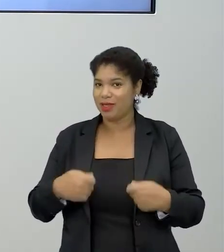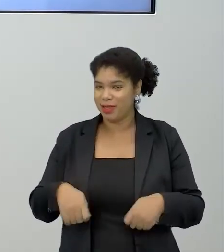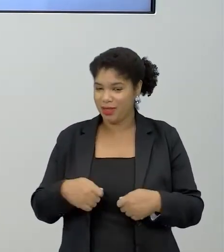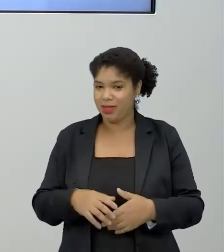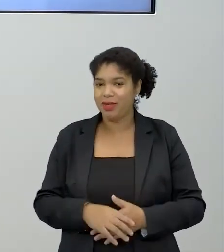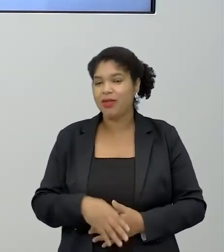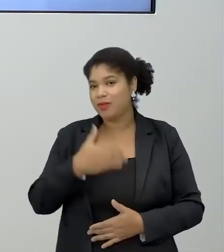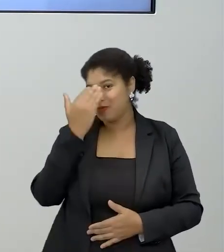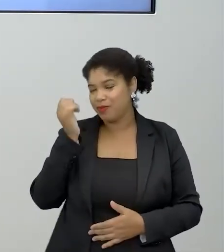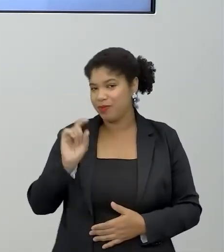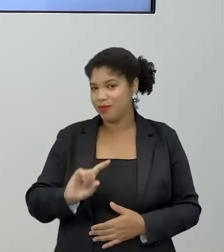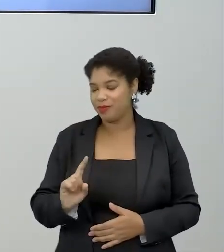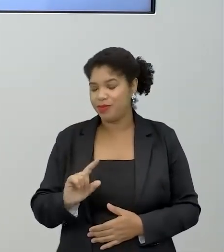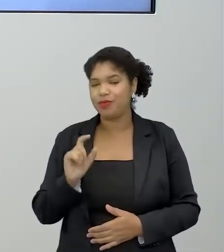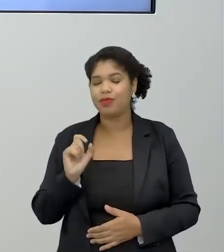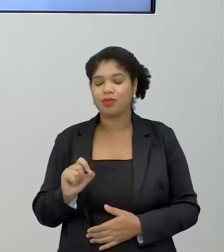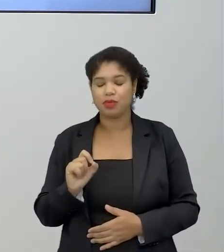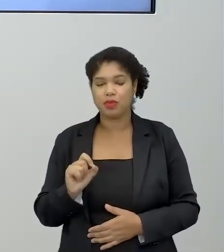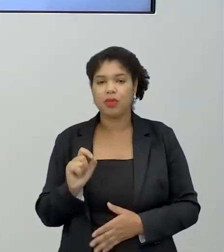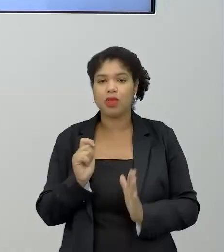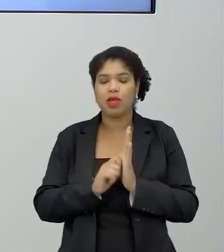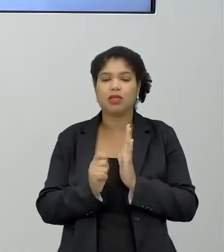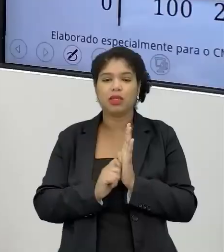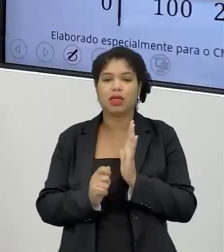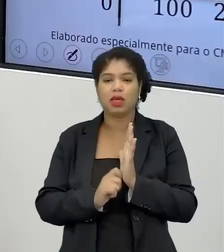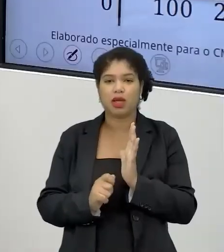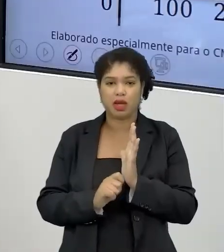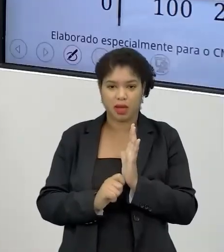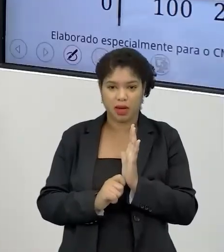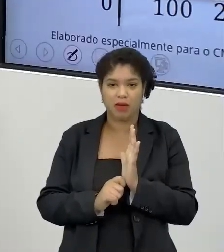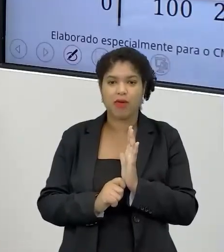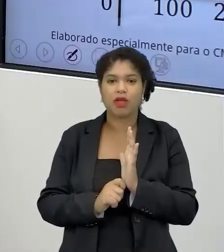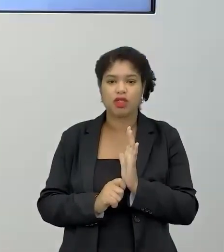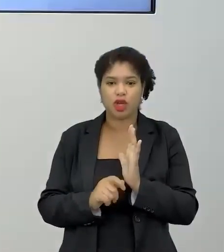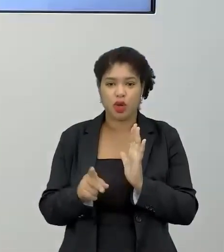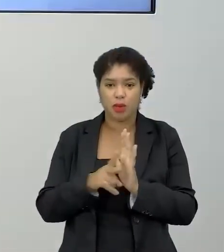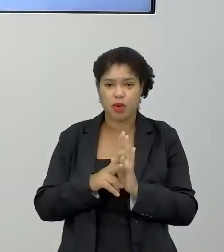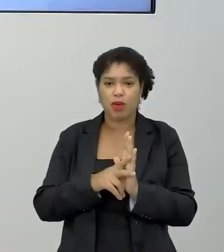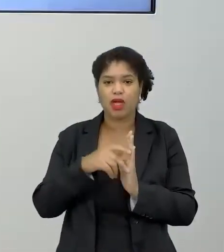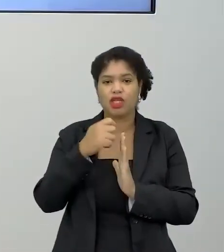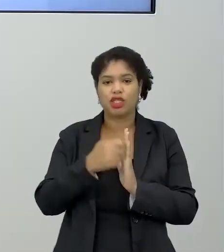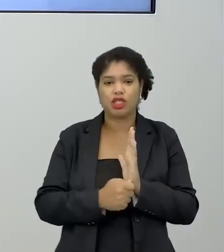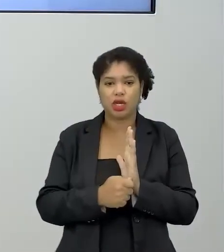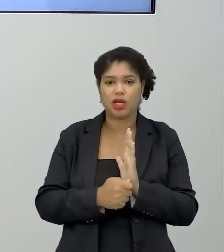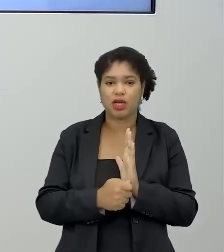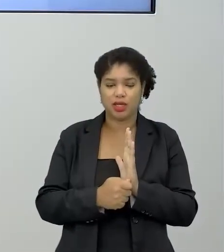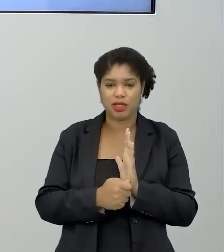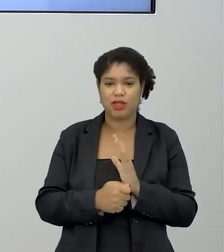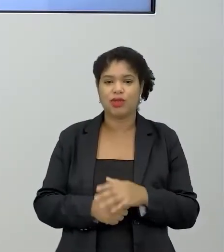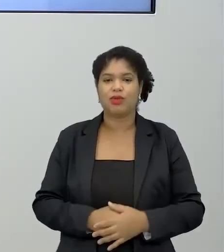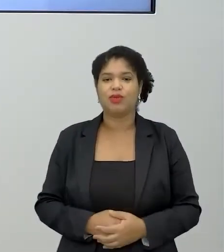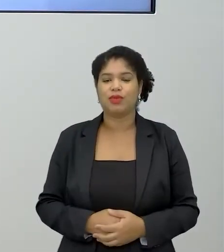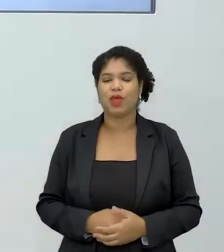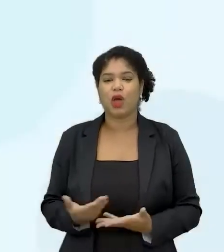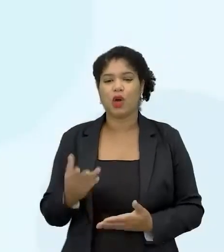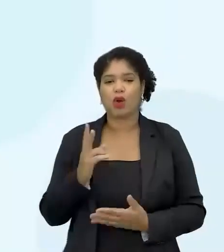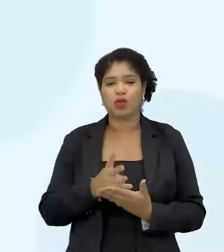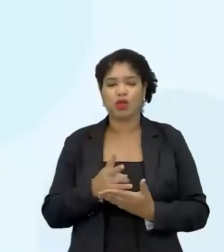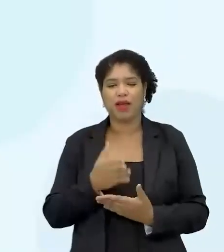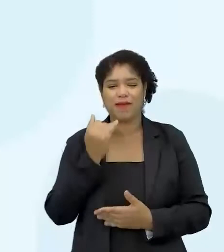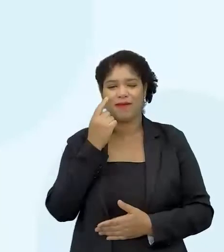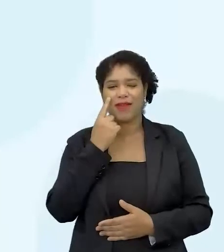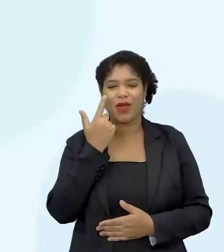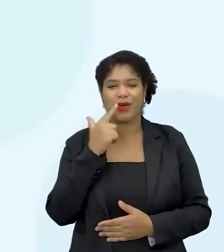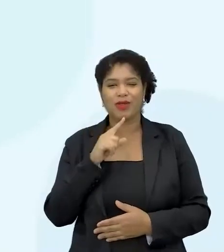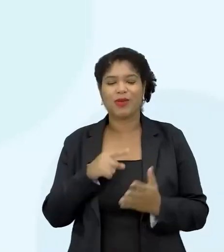Não se esqueça, pessoal, aí de escrever essas coisas aí no seu diário de bordo, tá? Continuando aqui, vamos ver o que